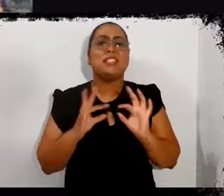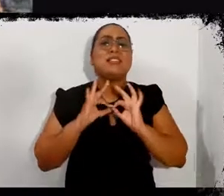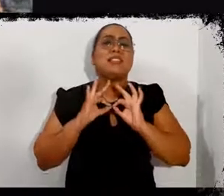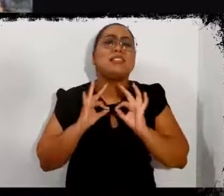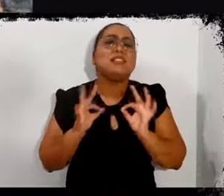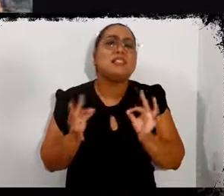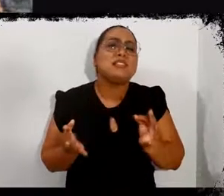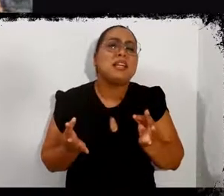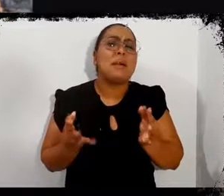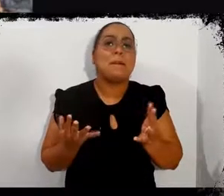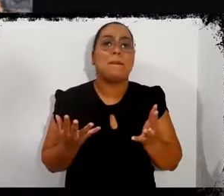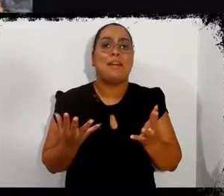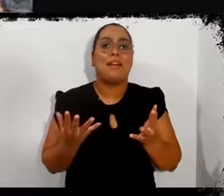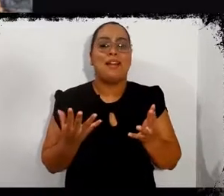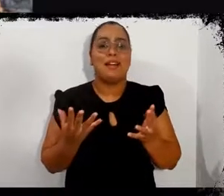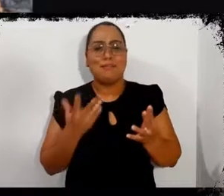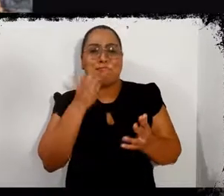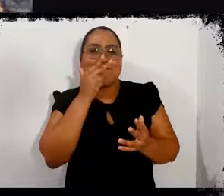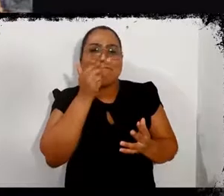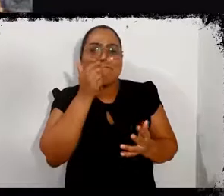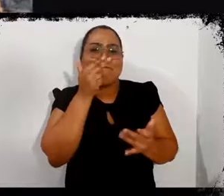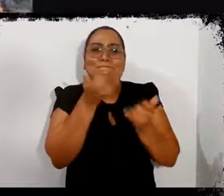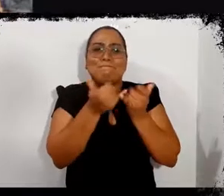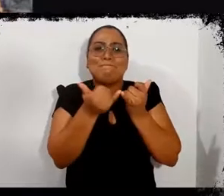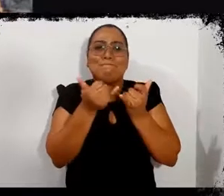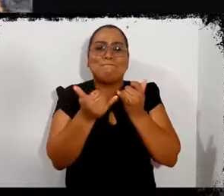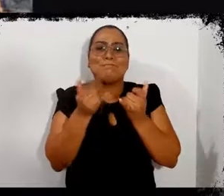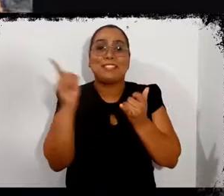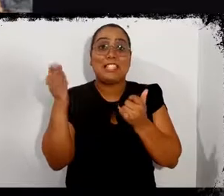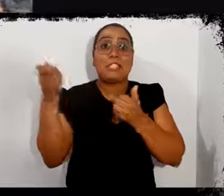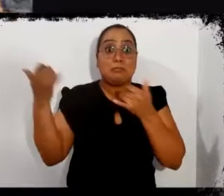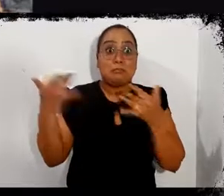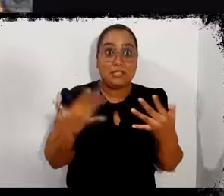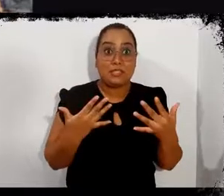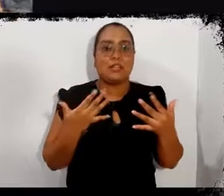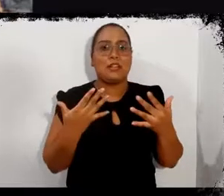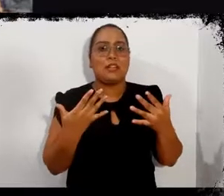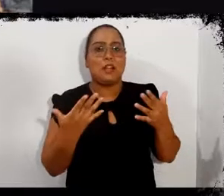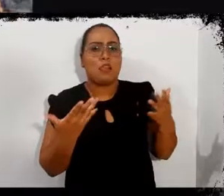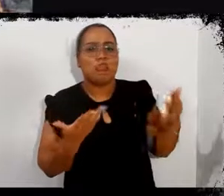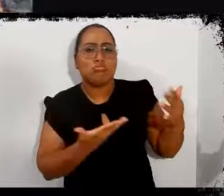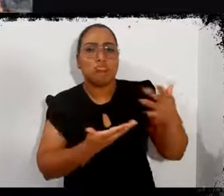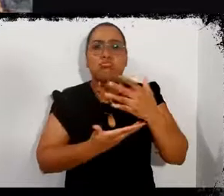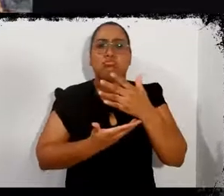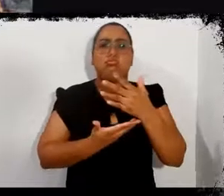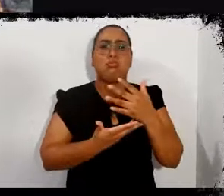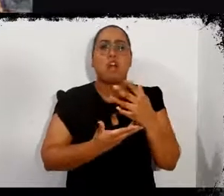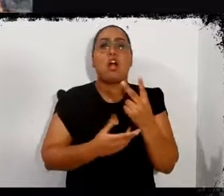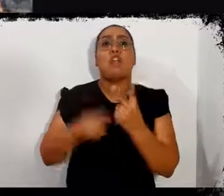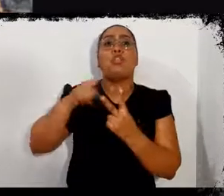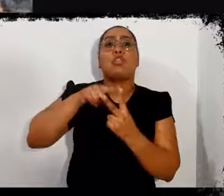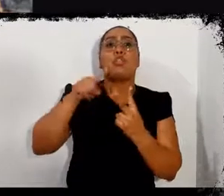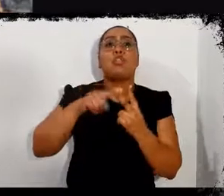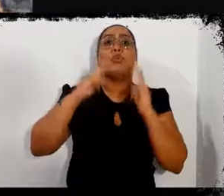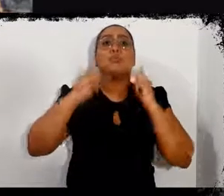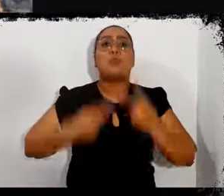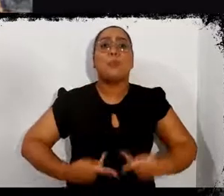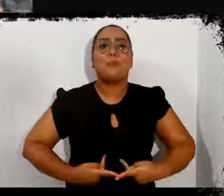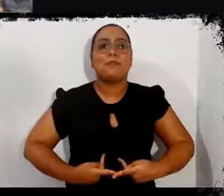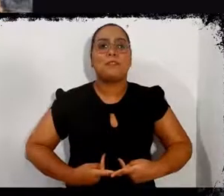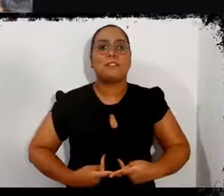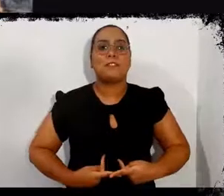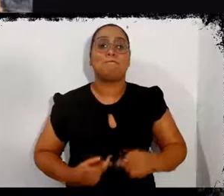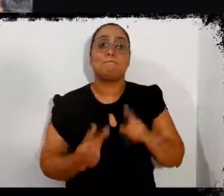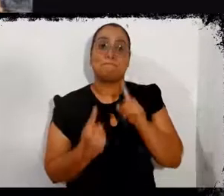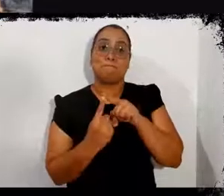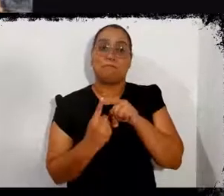Segundo Jolles, as formas simples deram origem a formas literárias mais